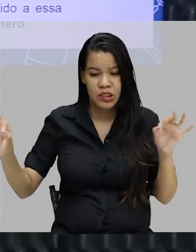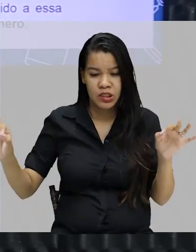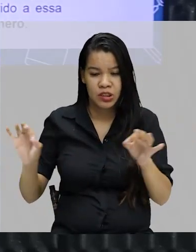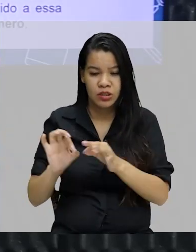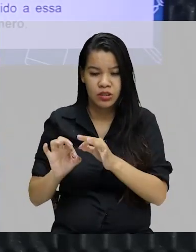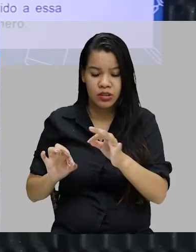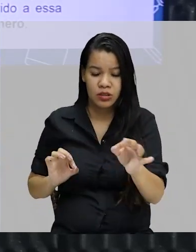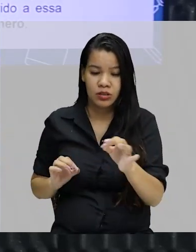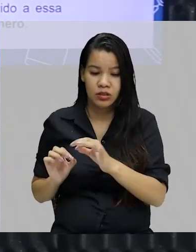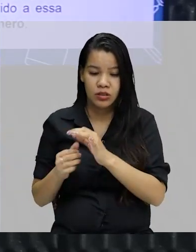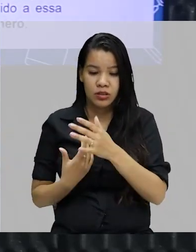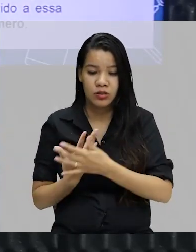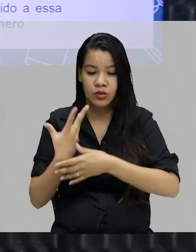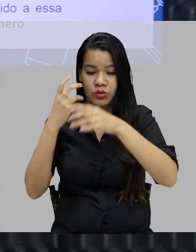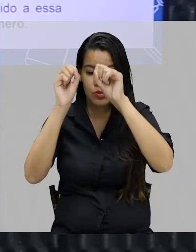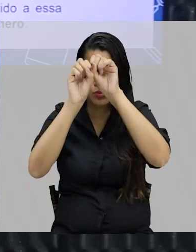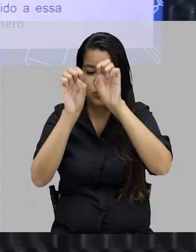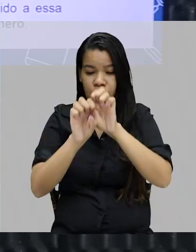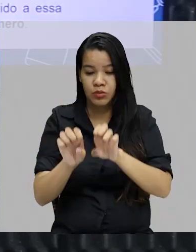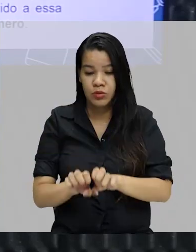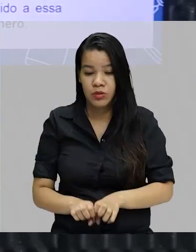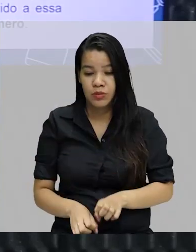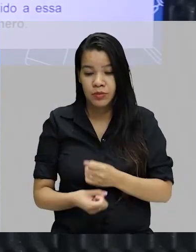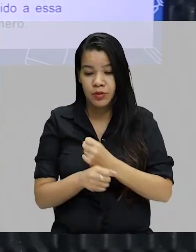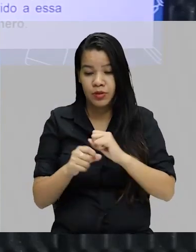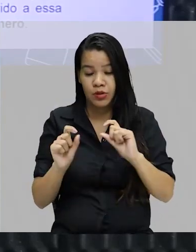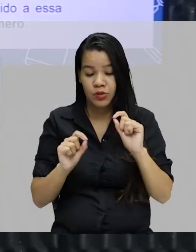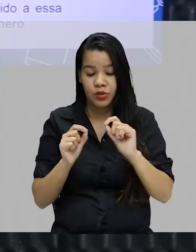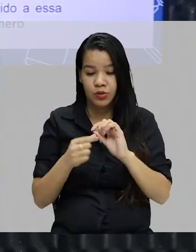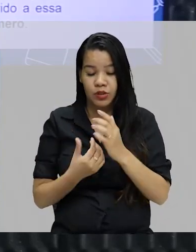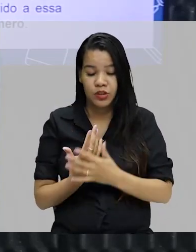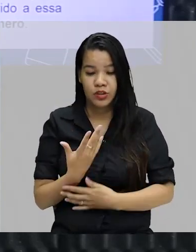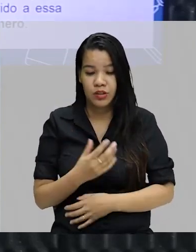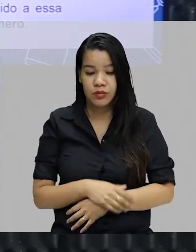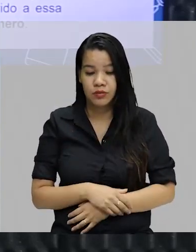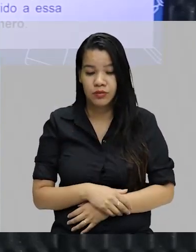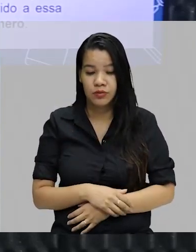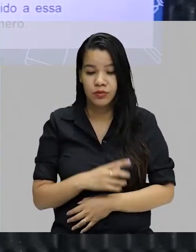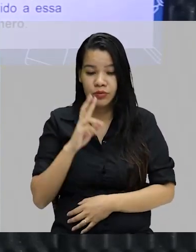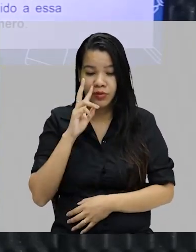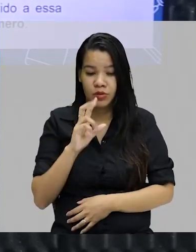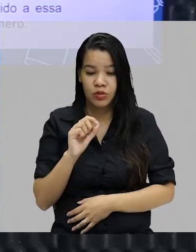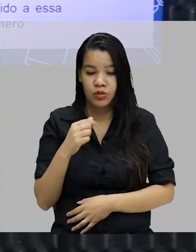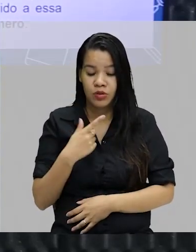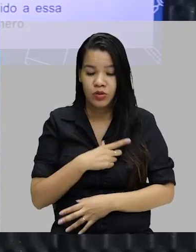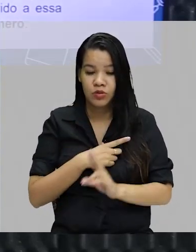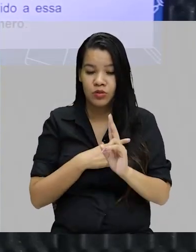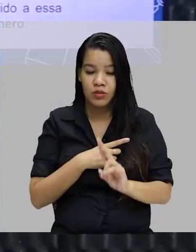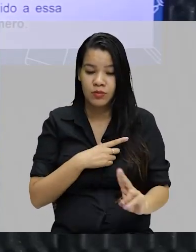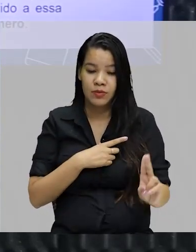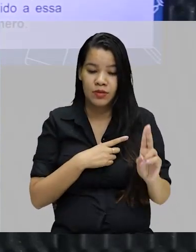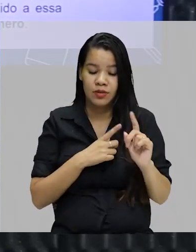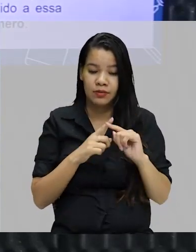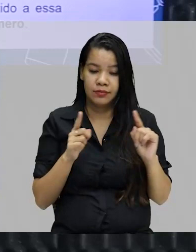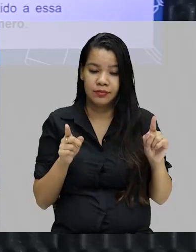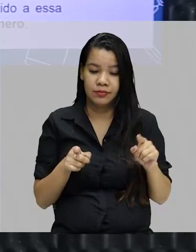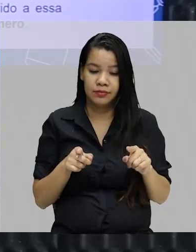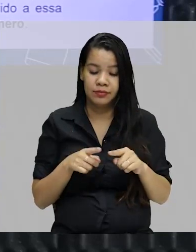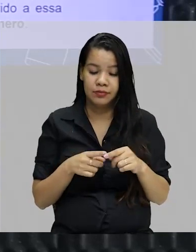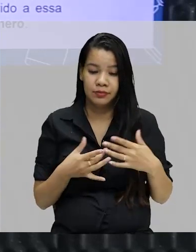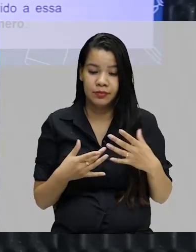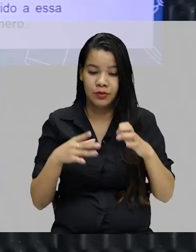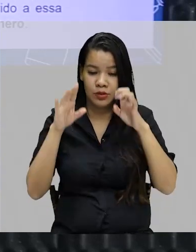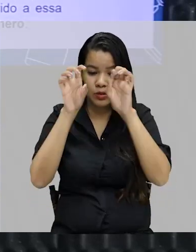formando, né, estruturas com um comprimento maior que o original. O que nós colocamos aqui, turminha, na tela, certo? Então, a